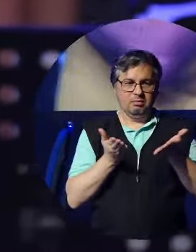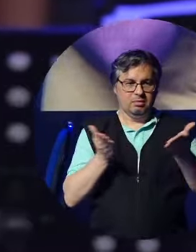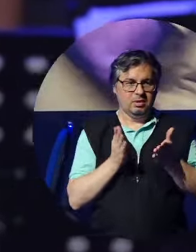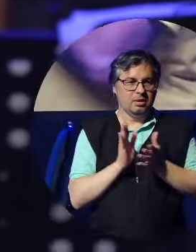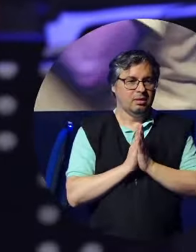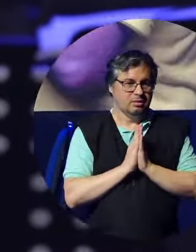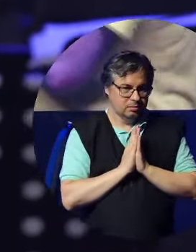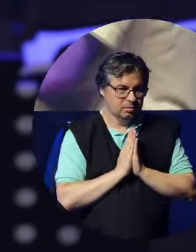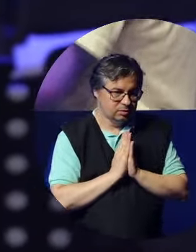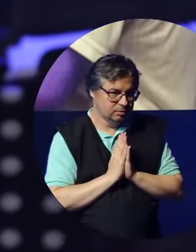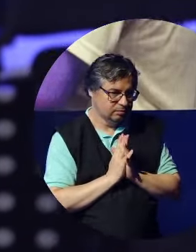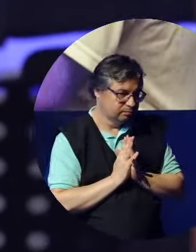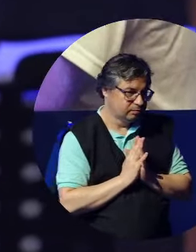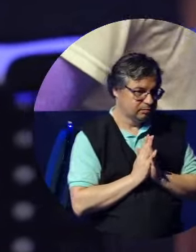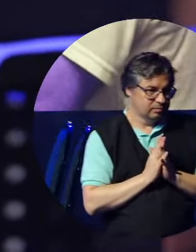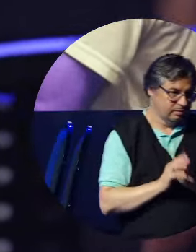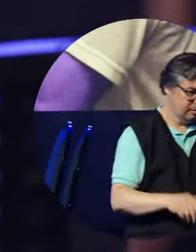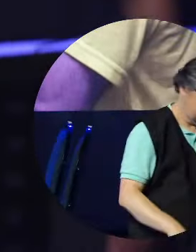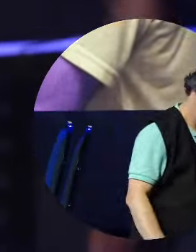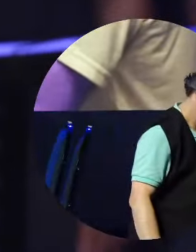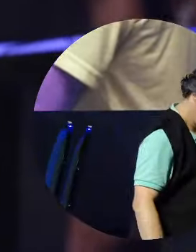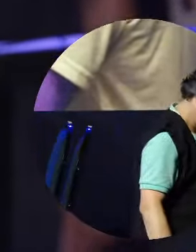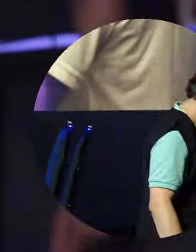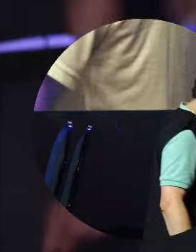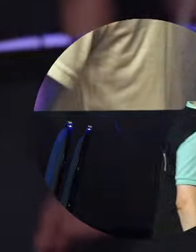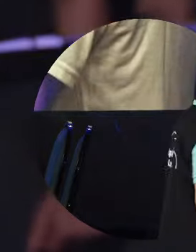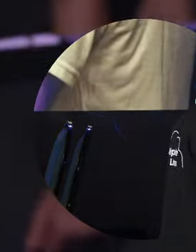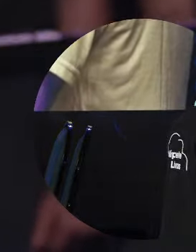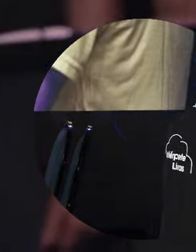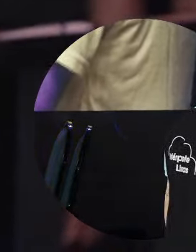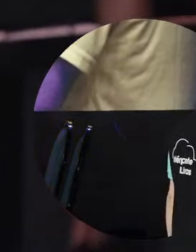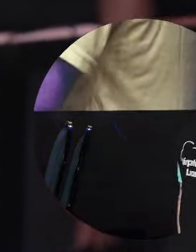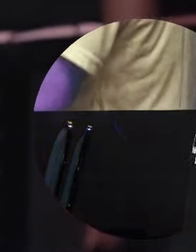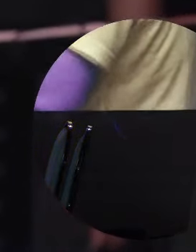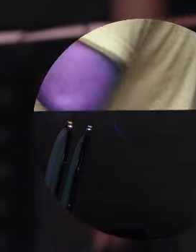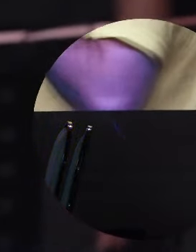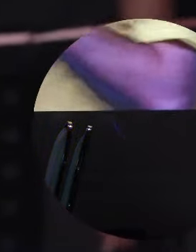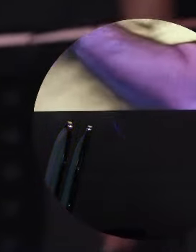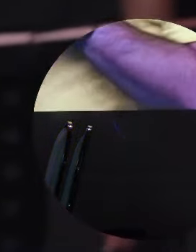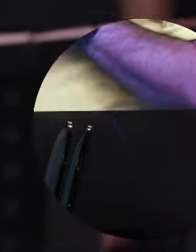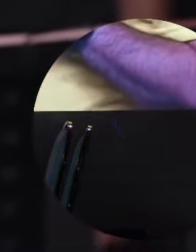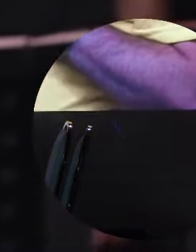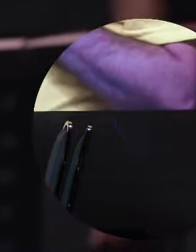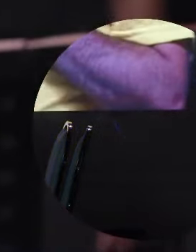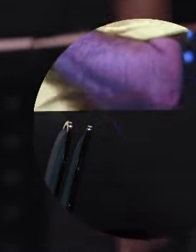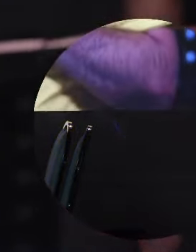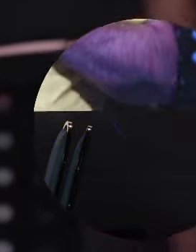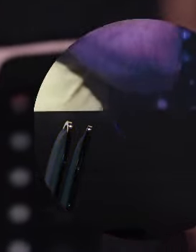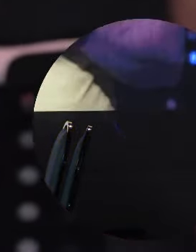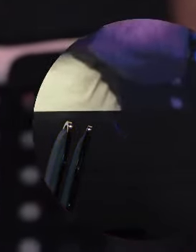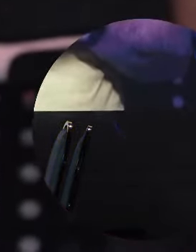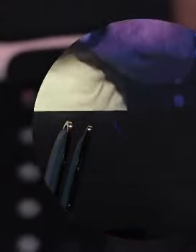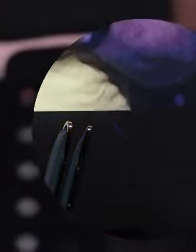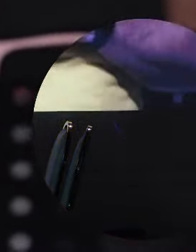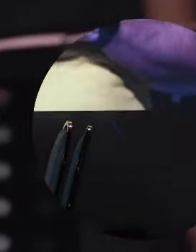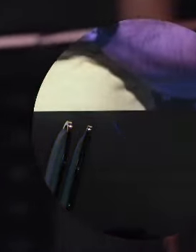Olha aqui, deu um problema aí e o Pix ficou escondido ali. Olha ali, olha lá o Pix, é